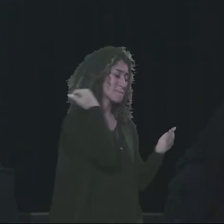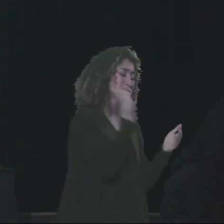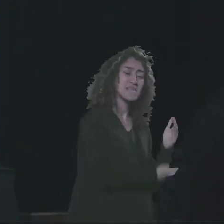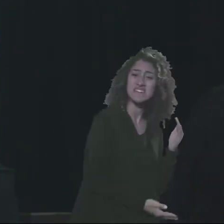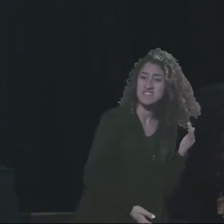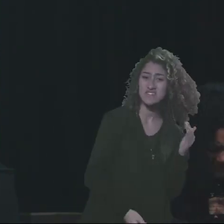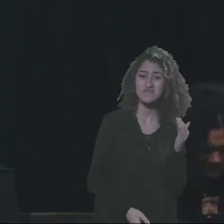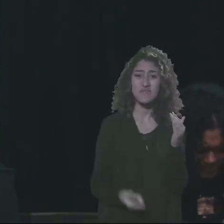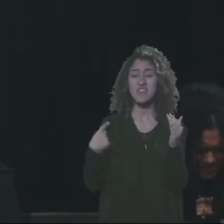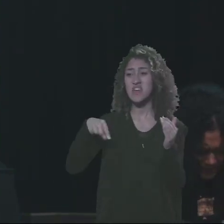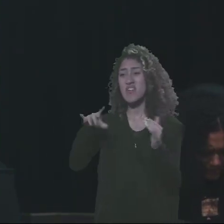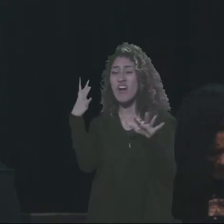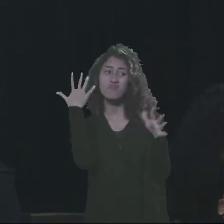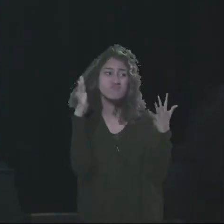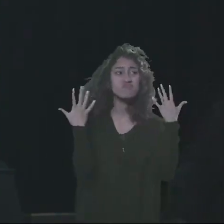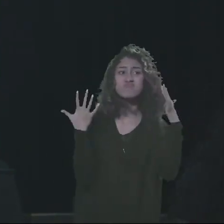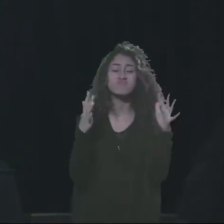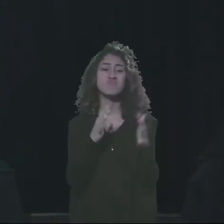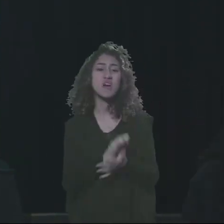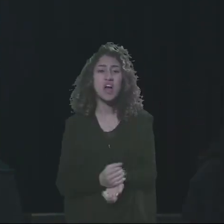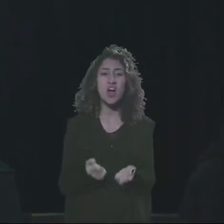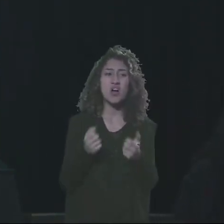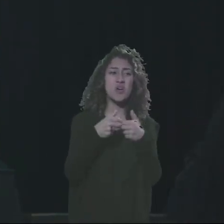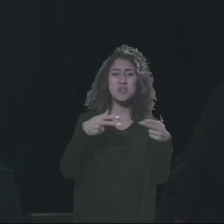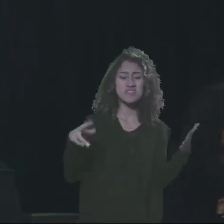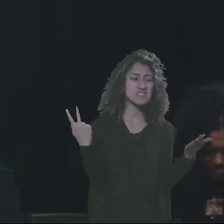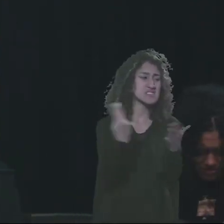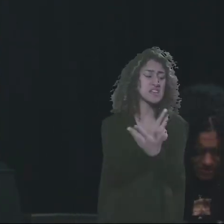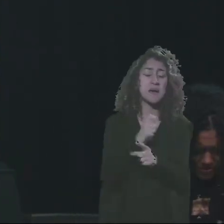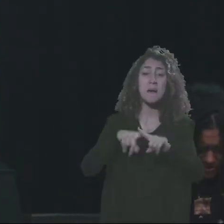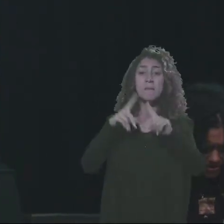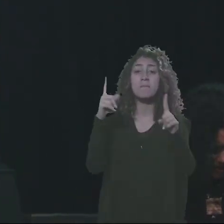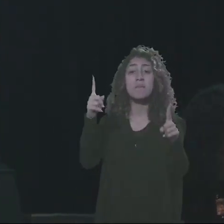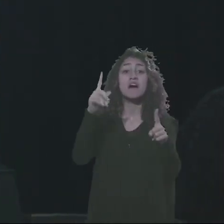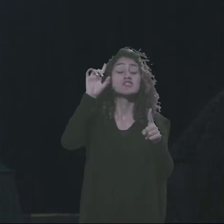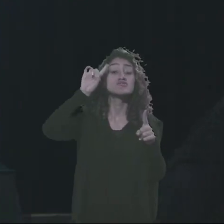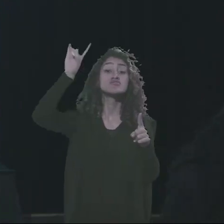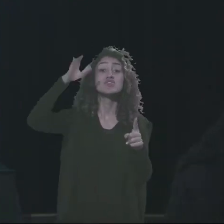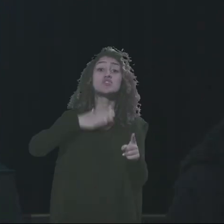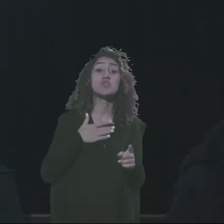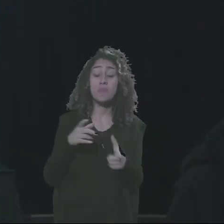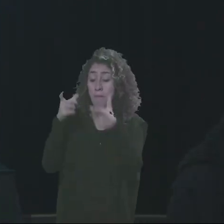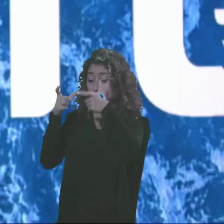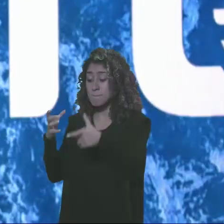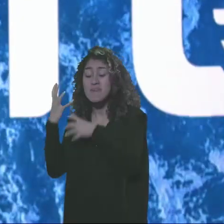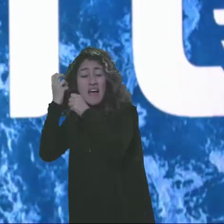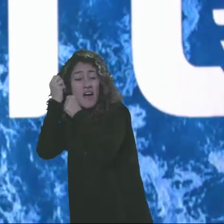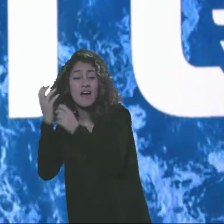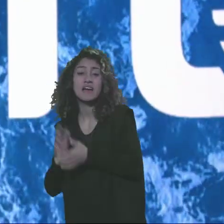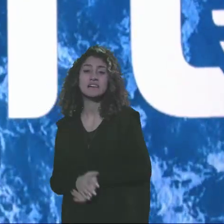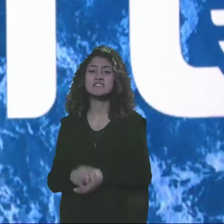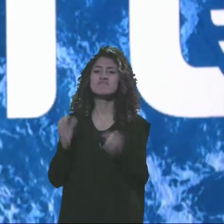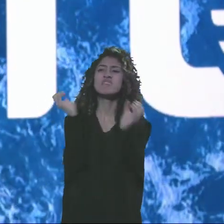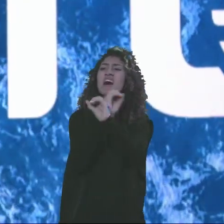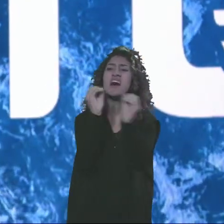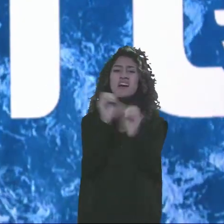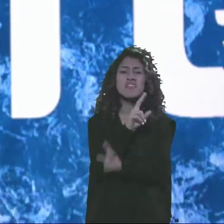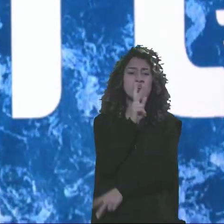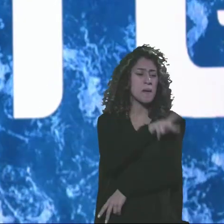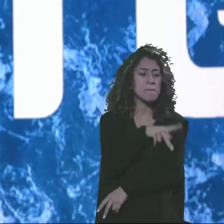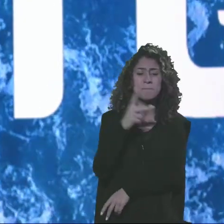festa, fazendo um monte de bobeira que não me preenchia. Mas um dia, no meu quarto, sem pastor, sem música, sem